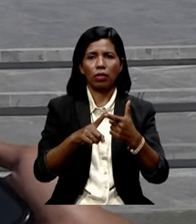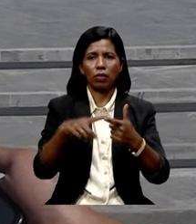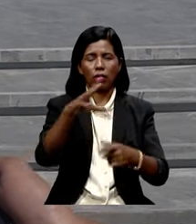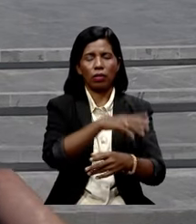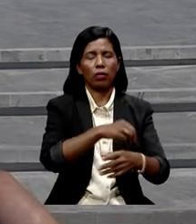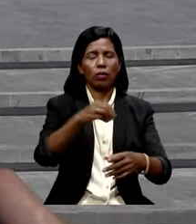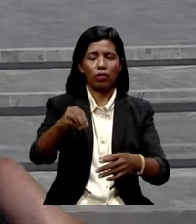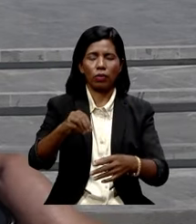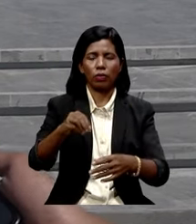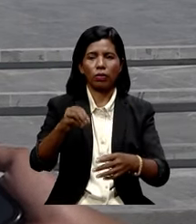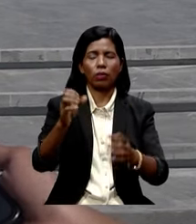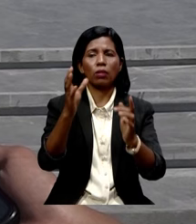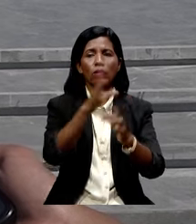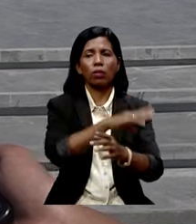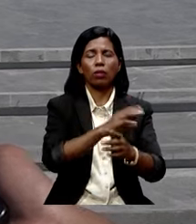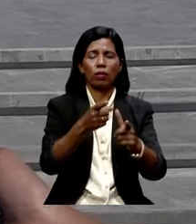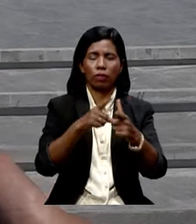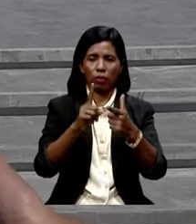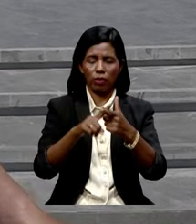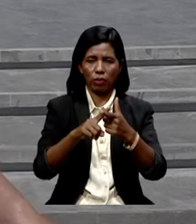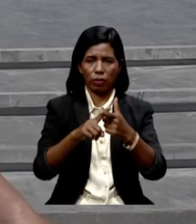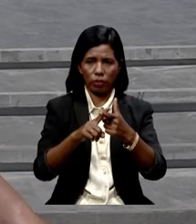sim. Mas bem,